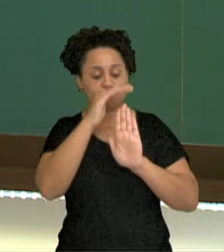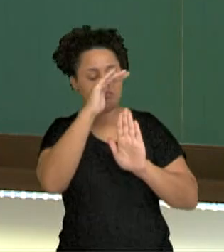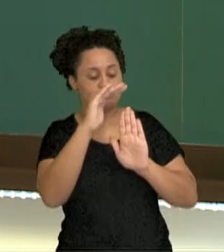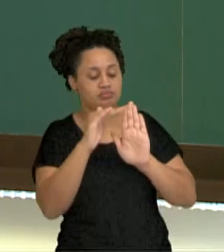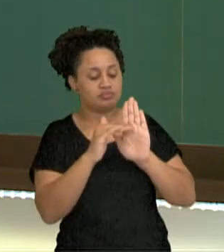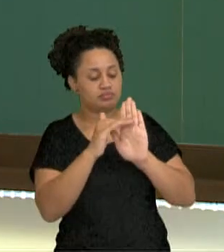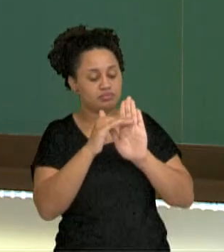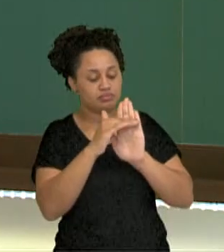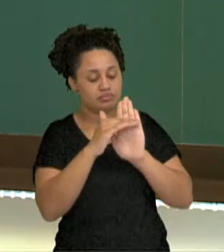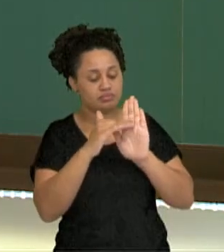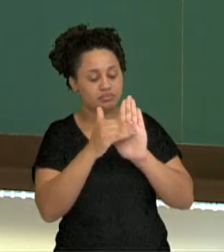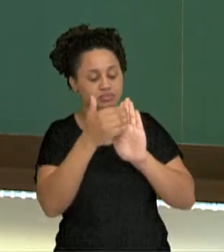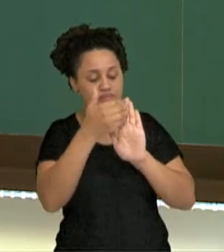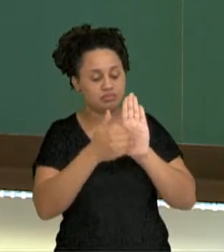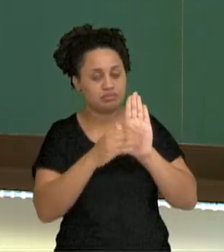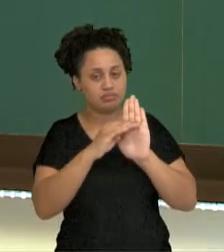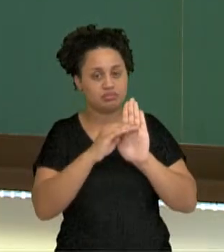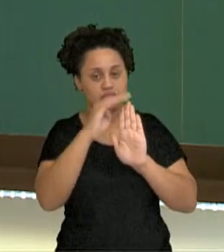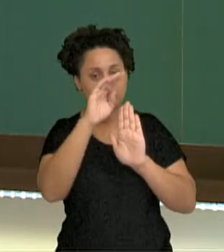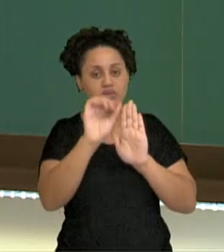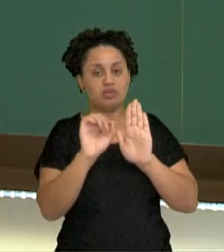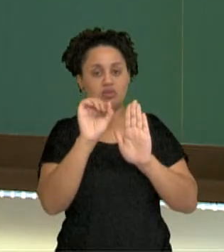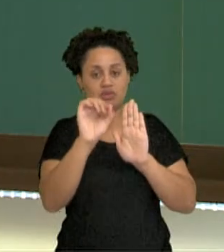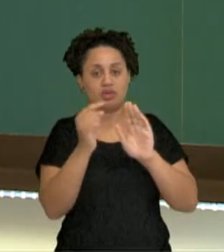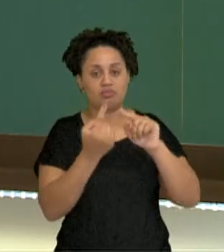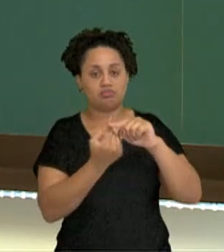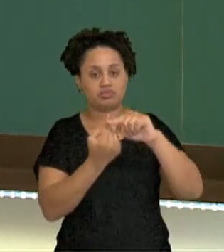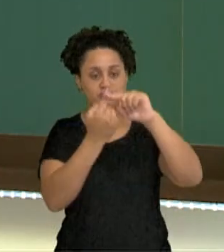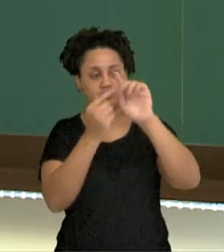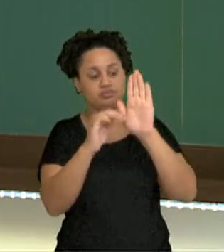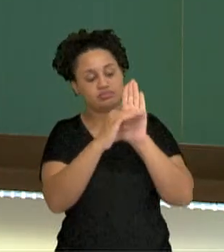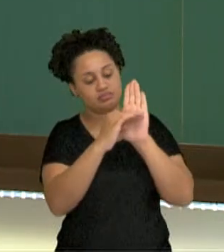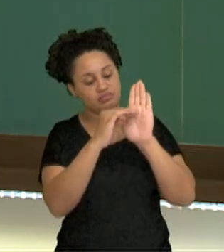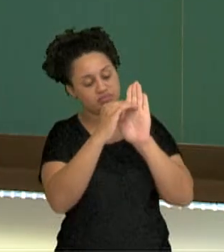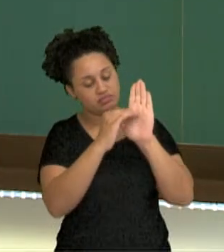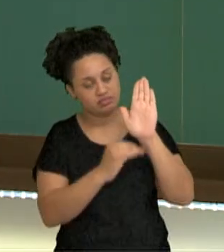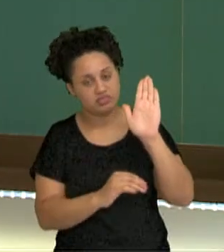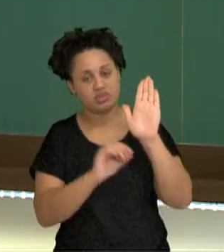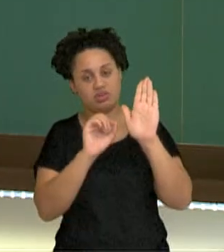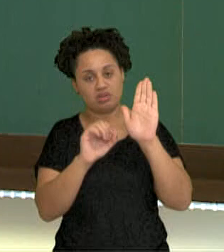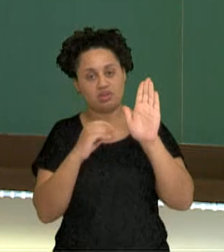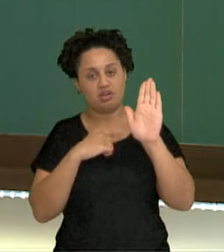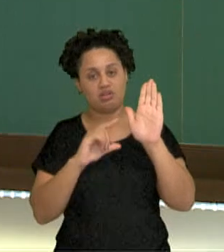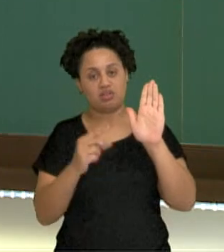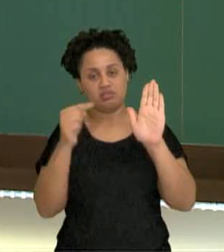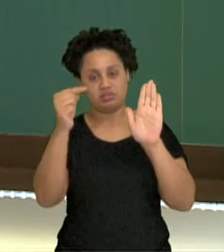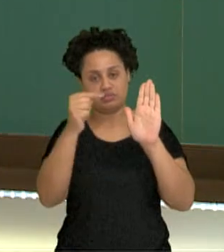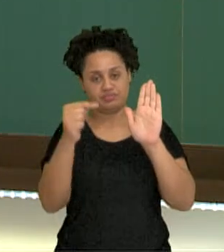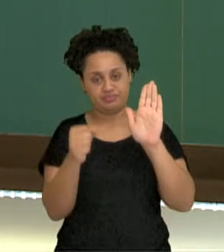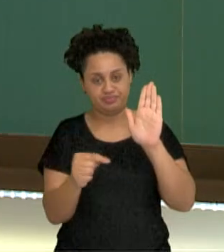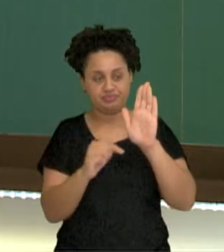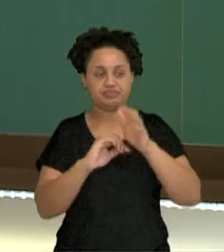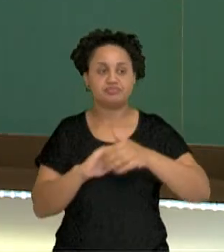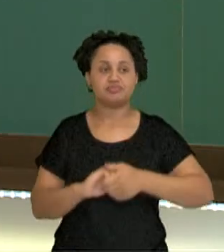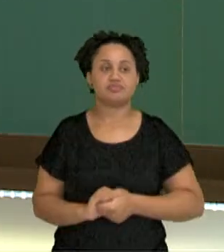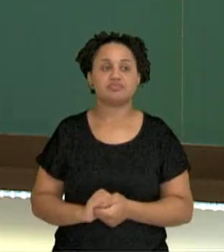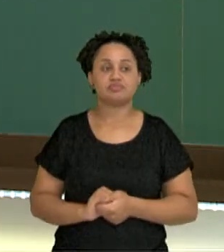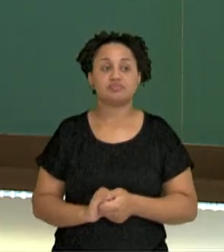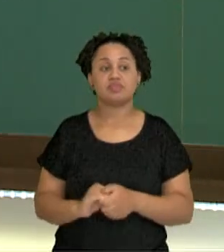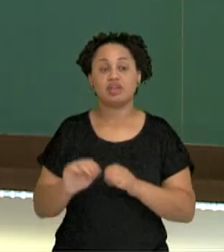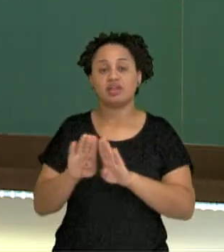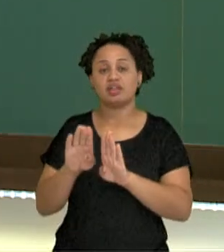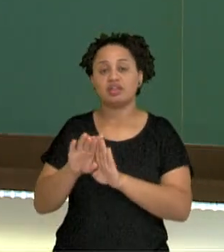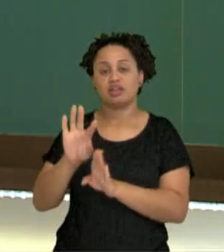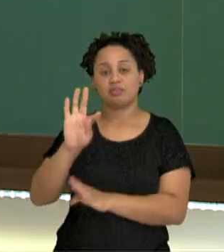no eixo Y terão valores positivos e os que estão para baixo terão valores negativos. E a tangente,